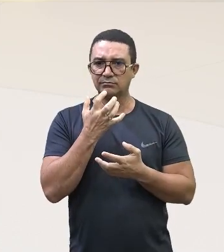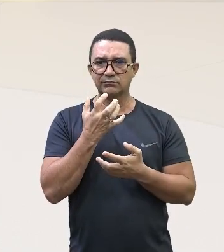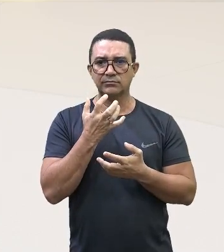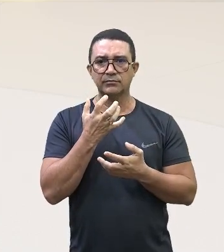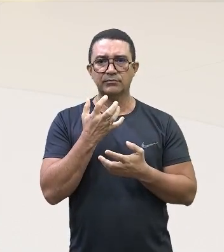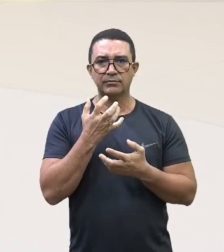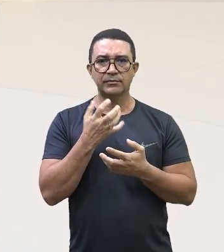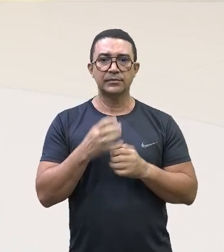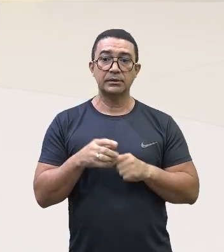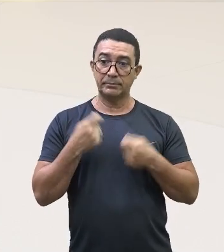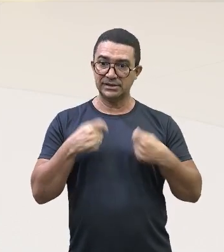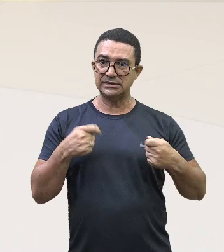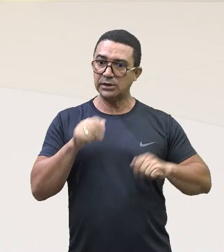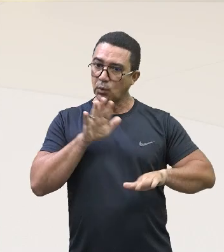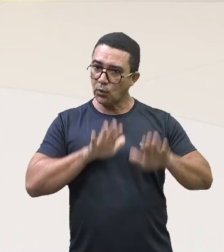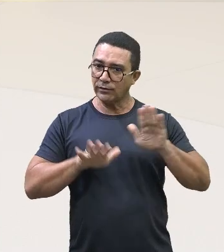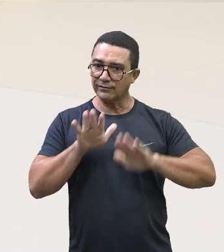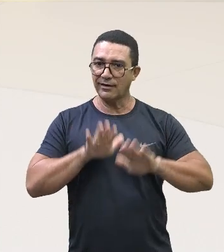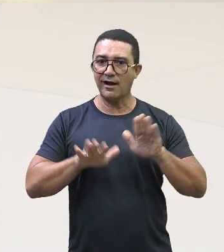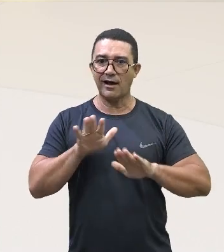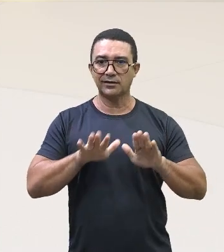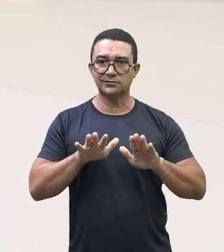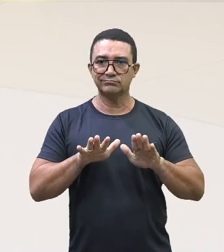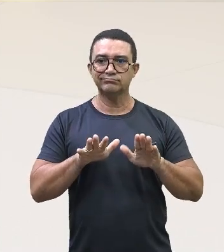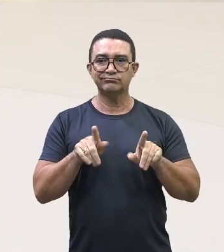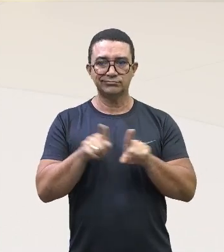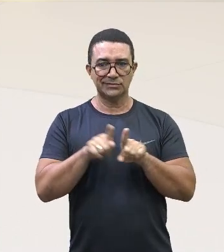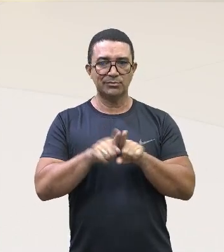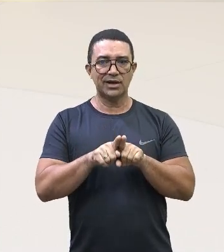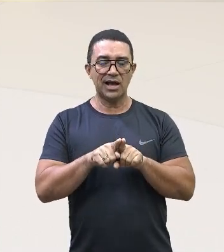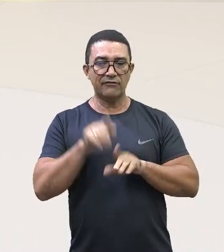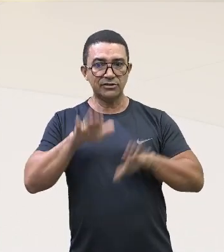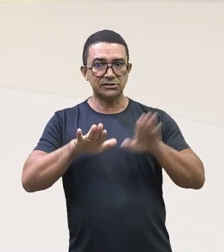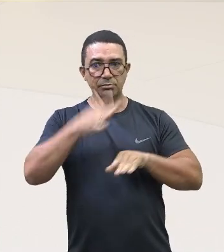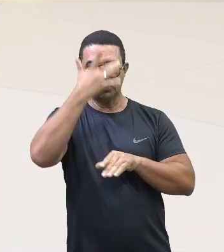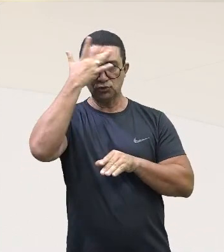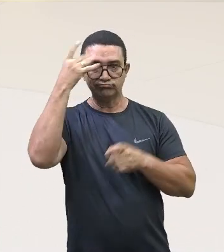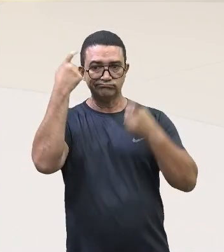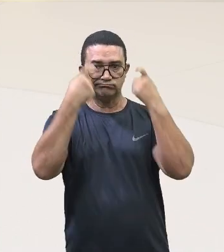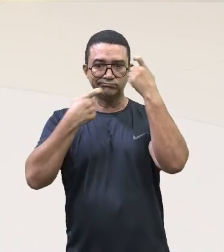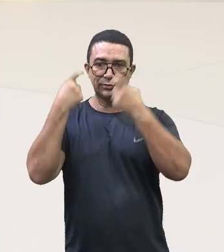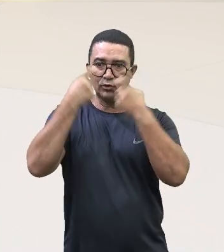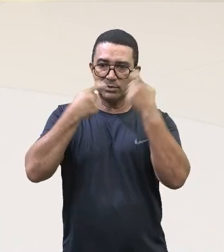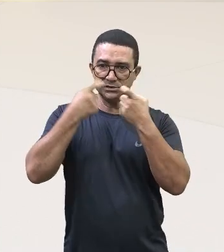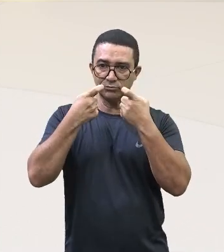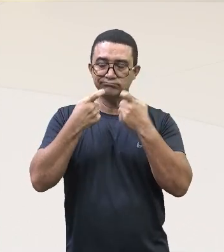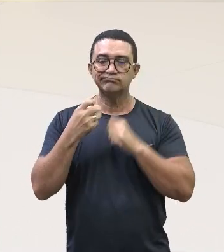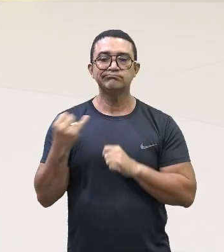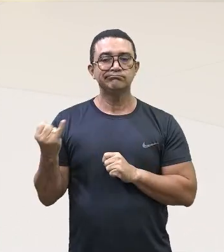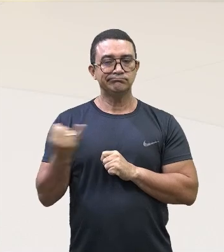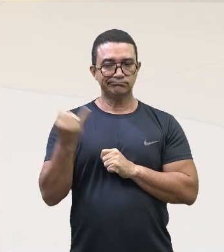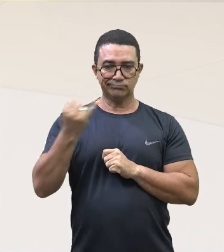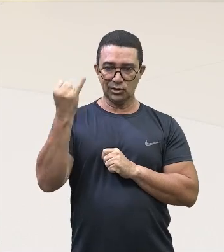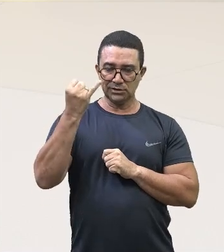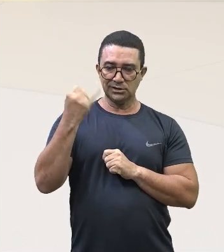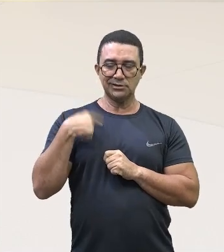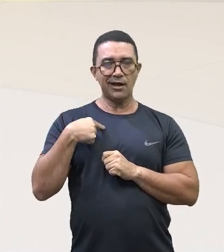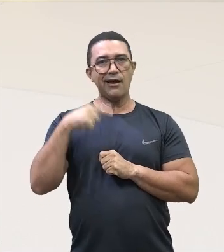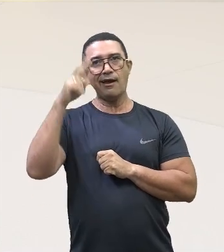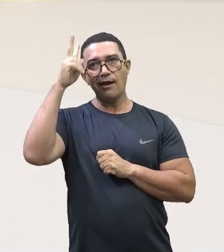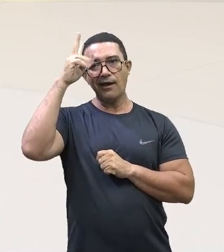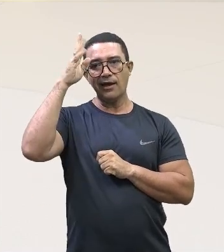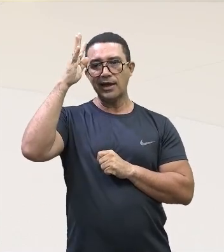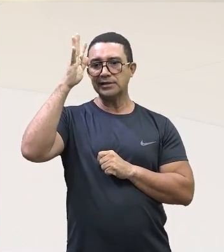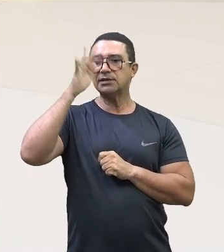doenças, exatamente, né? Elas trazem uma preocupação muito grande. O importante é que a gente possa refletir sobre